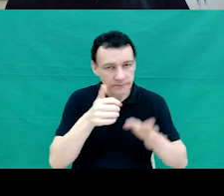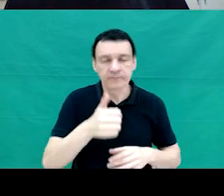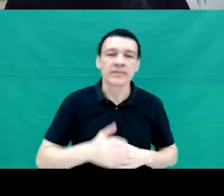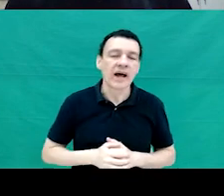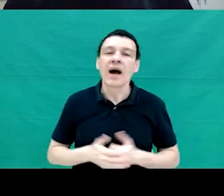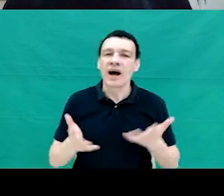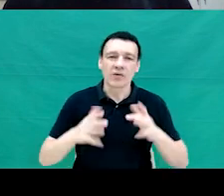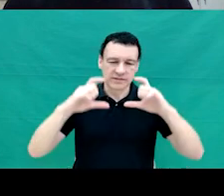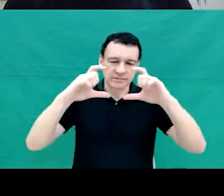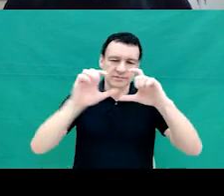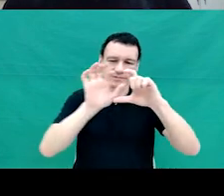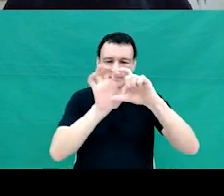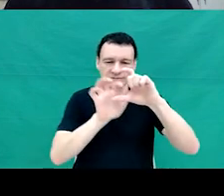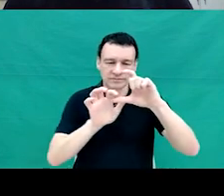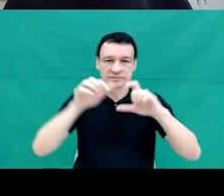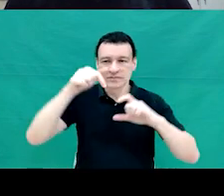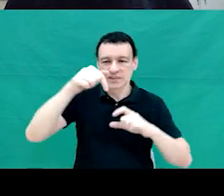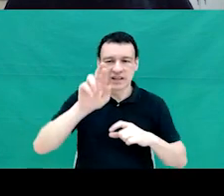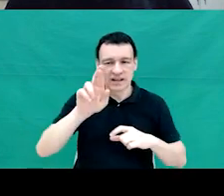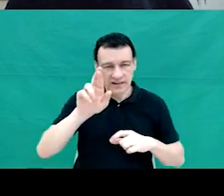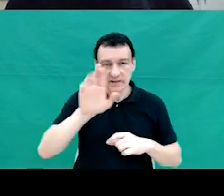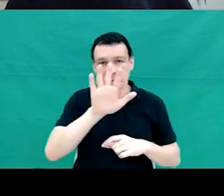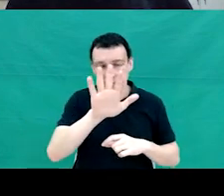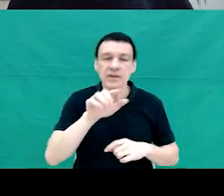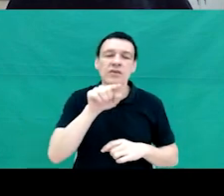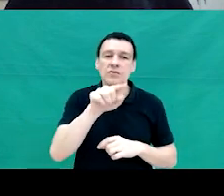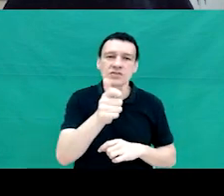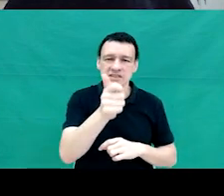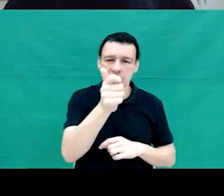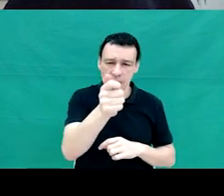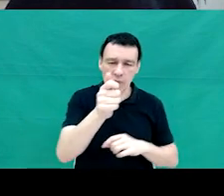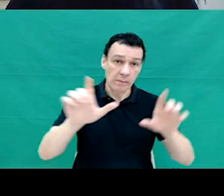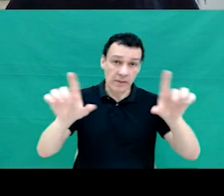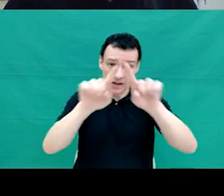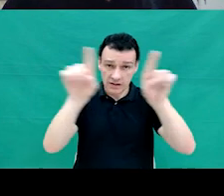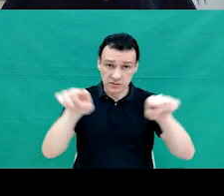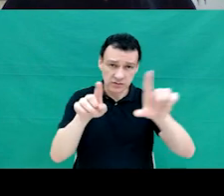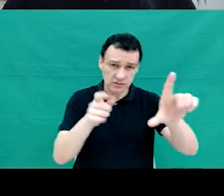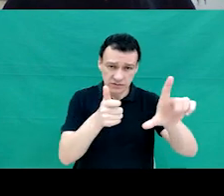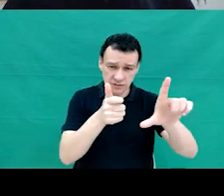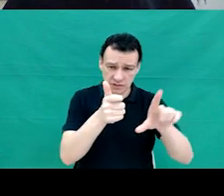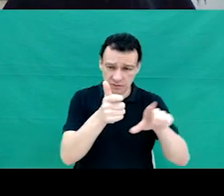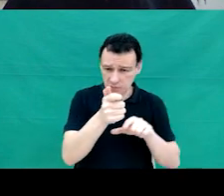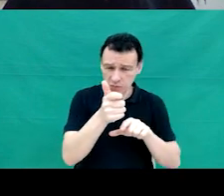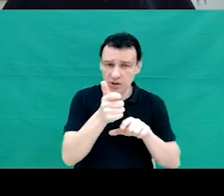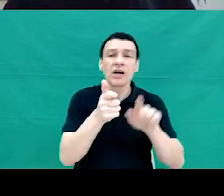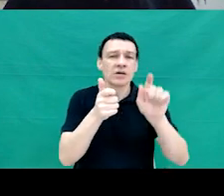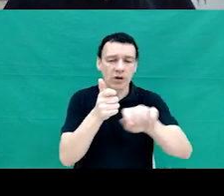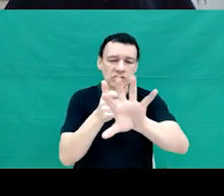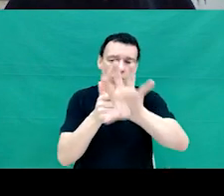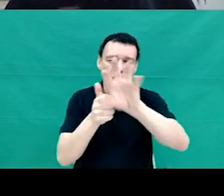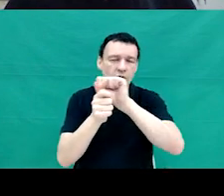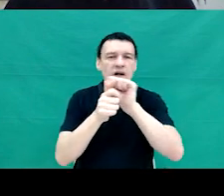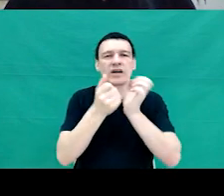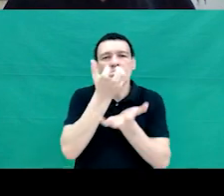ele está um tamanho bem grande, está centralizado na tela. Só apontar a câmera do seu celular que vai ter esse conteúdo